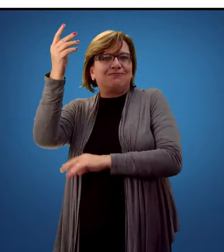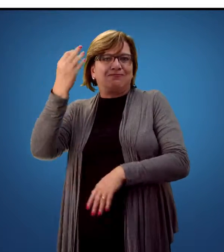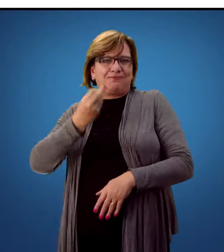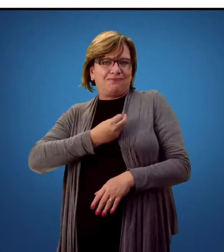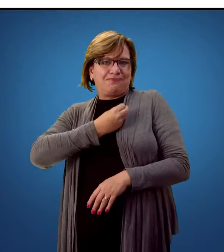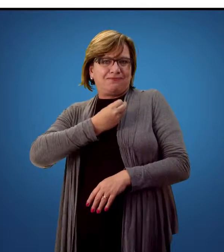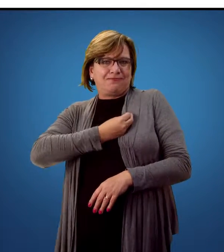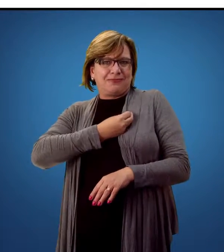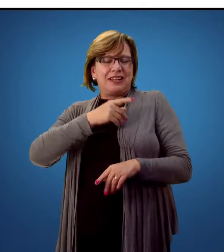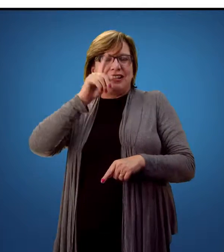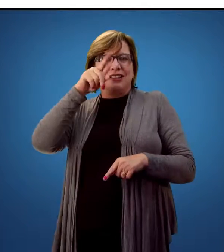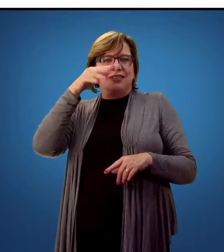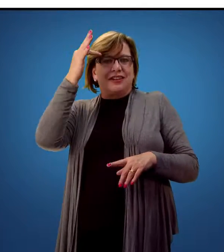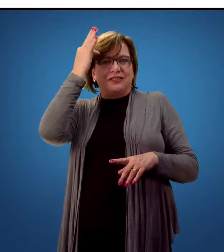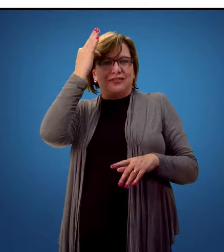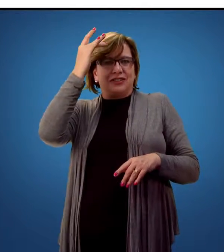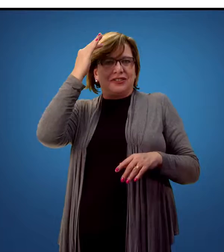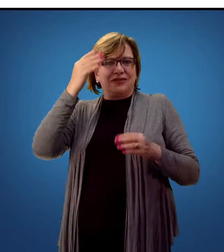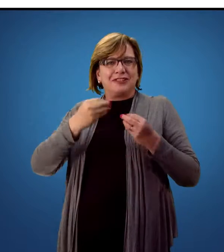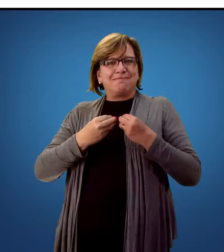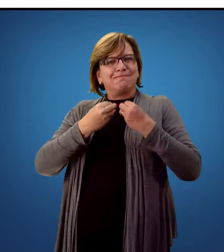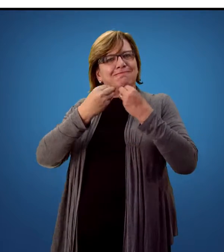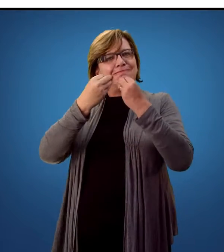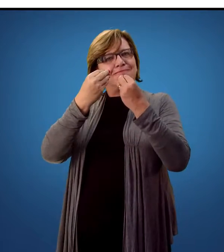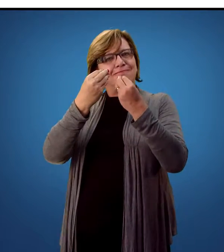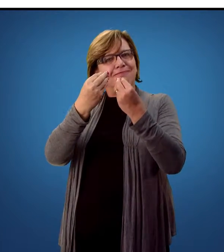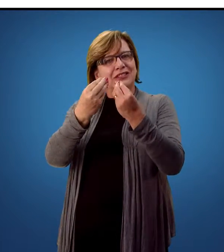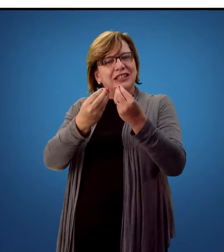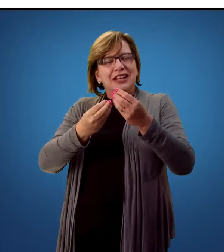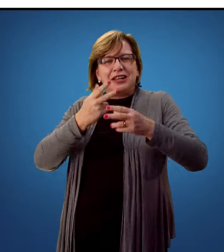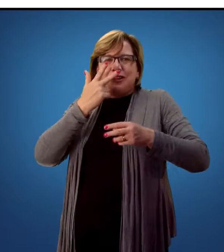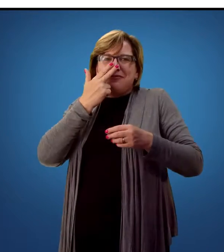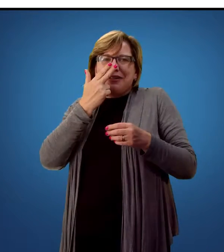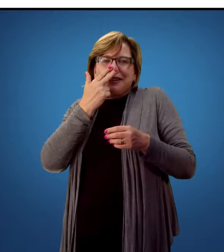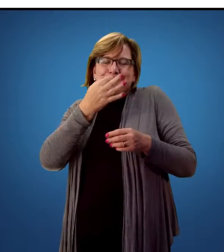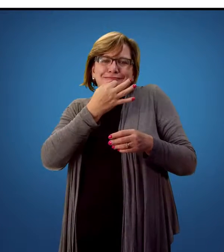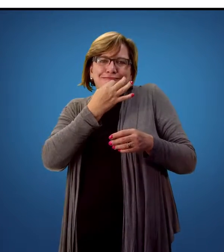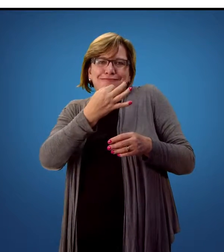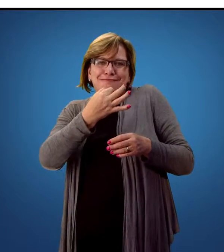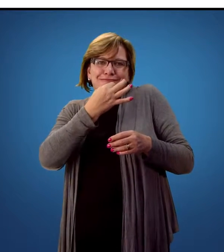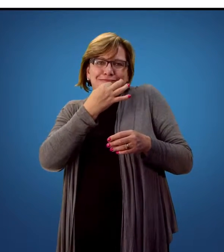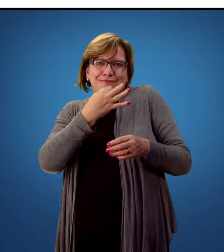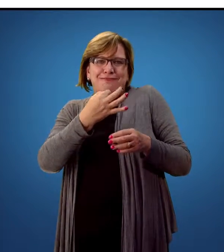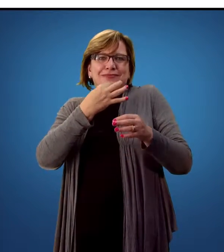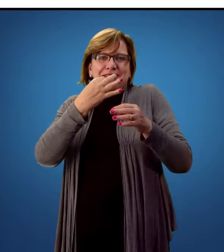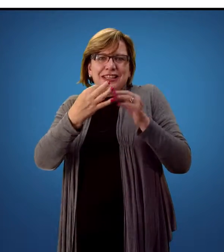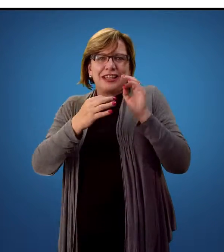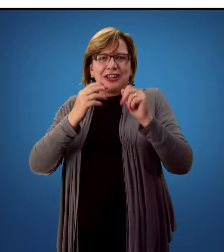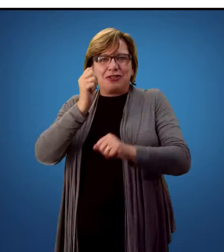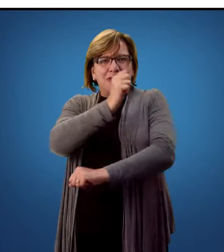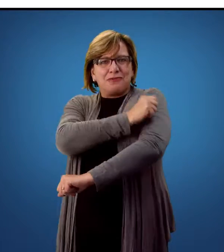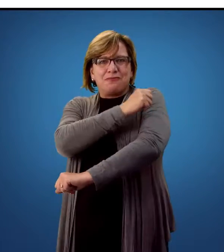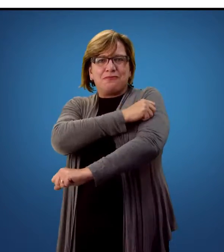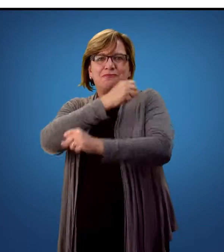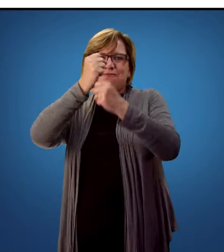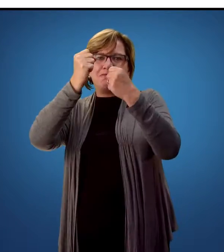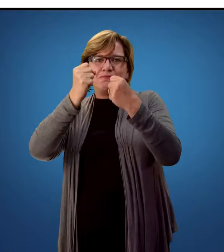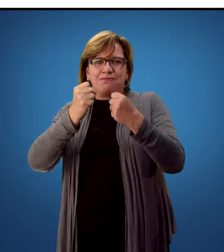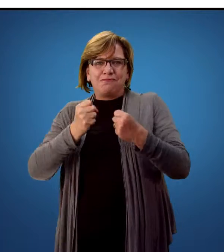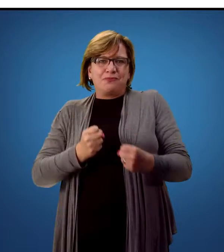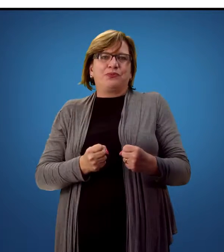é a filosofia ela vai trazer este tempero crítico digamos assim para que o aluno possa